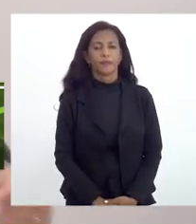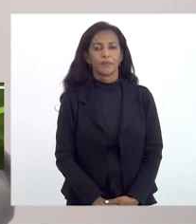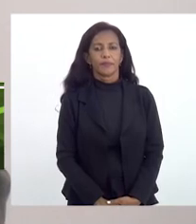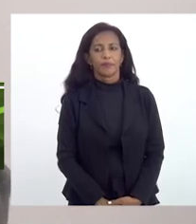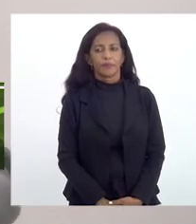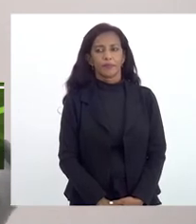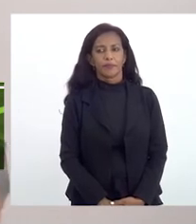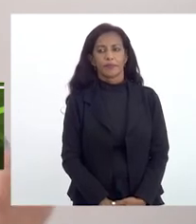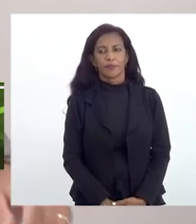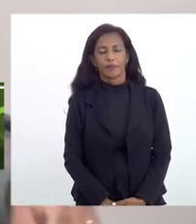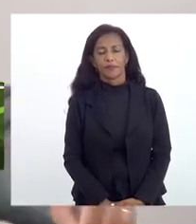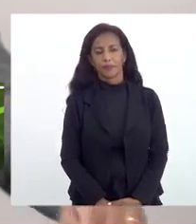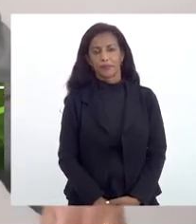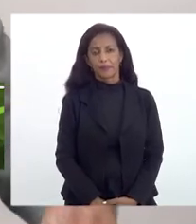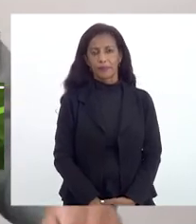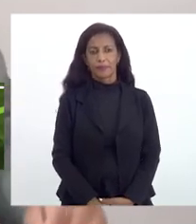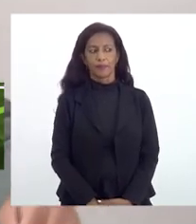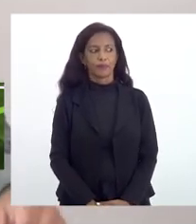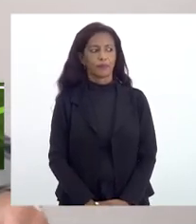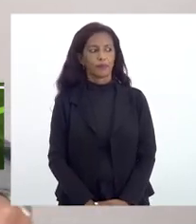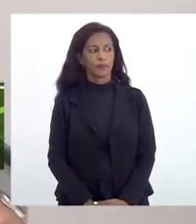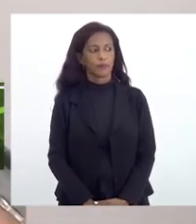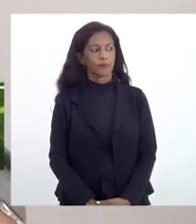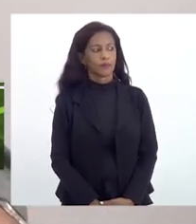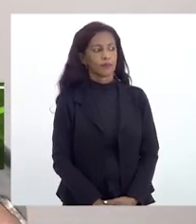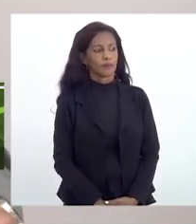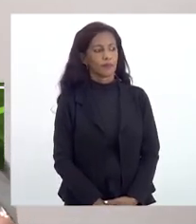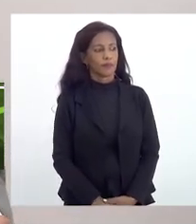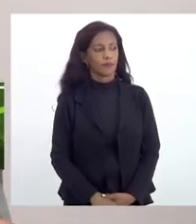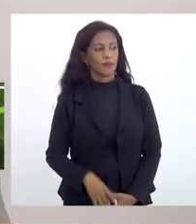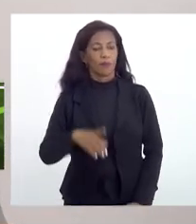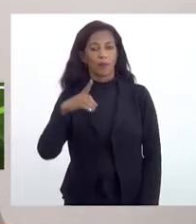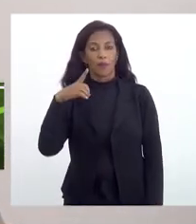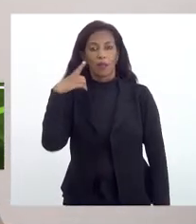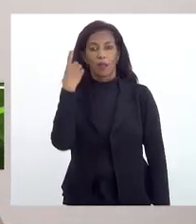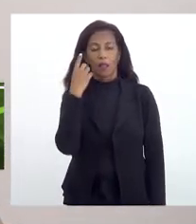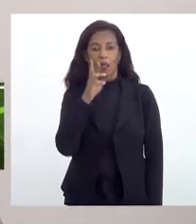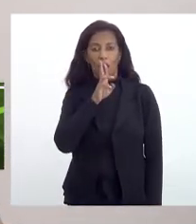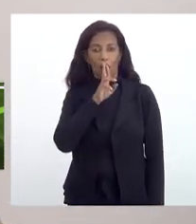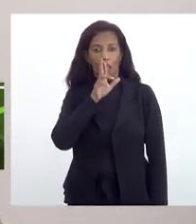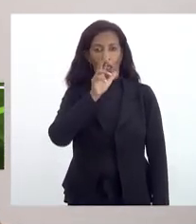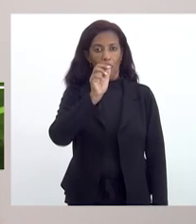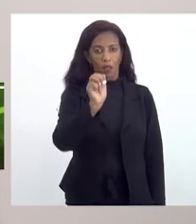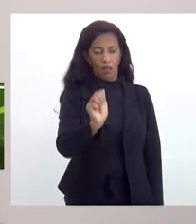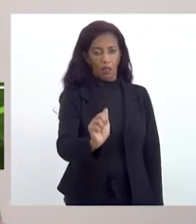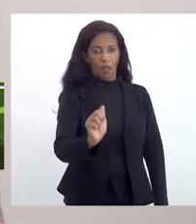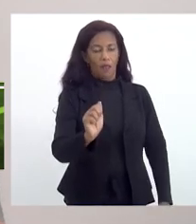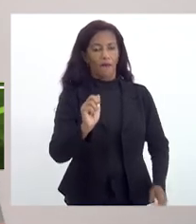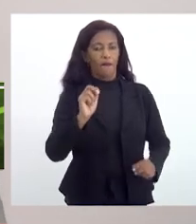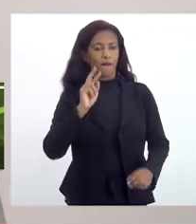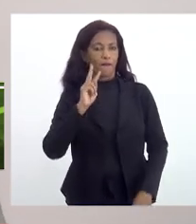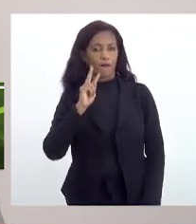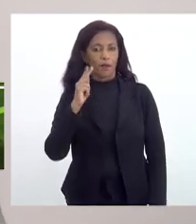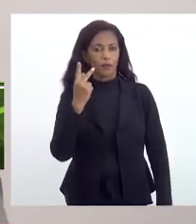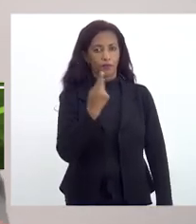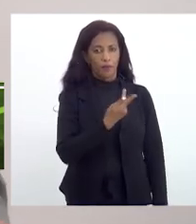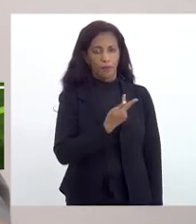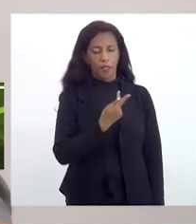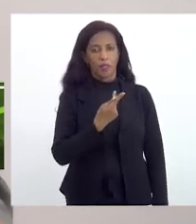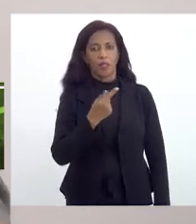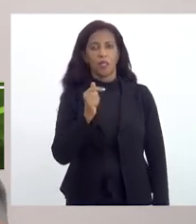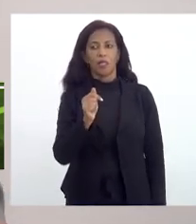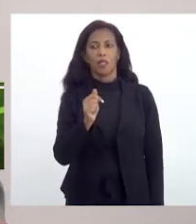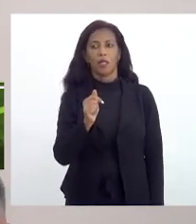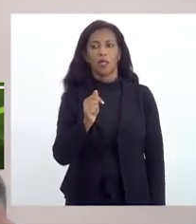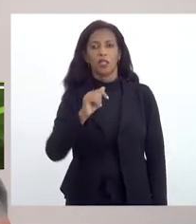O deputado Rodrigo Amorim, Jair Bittencourt e Ivandro Família fizeram a emenda